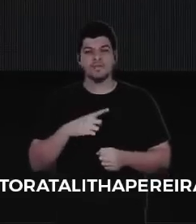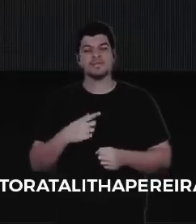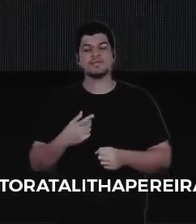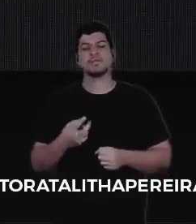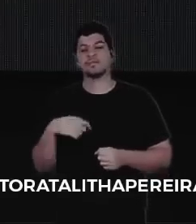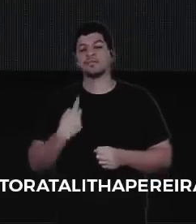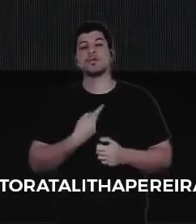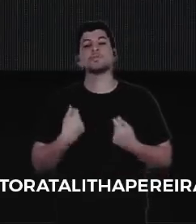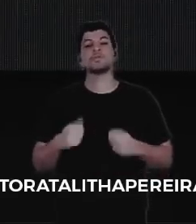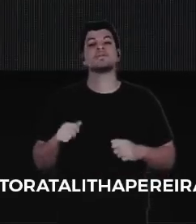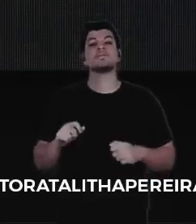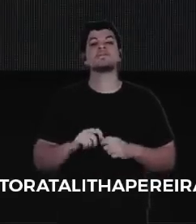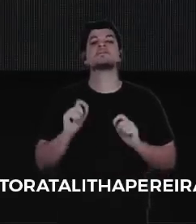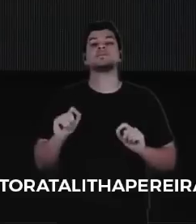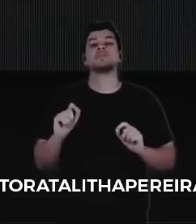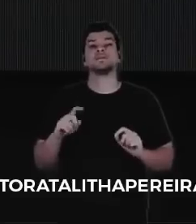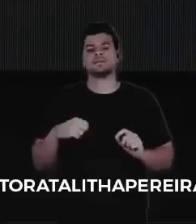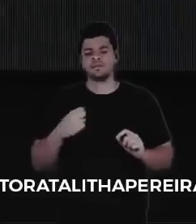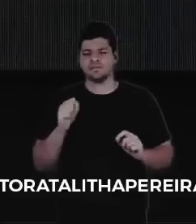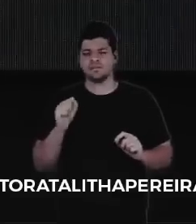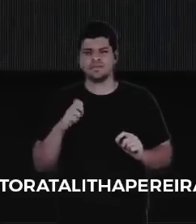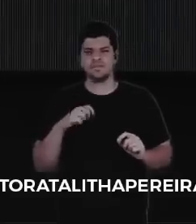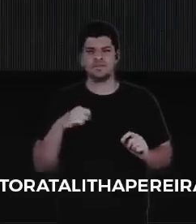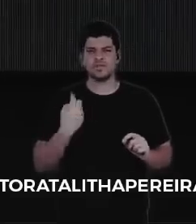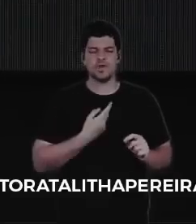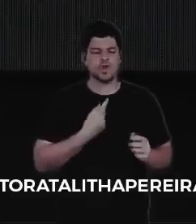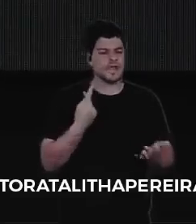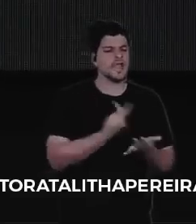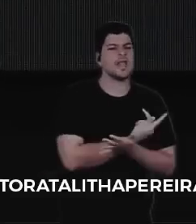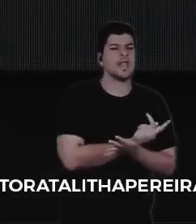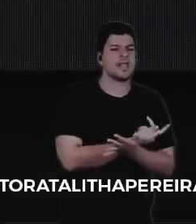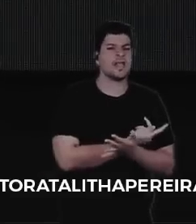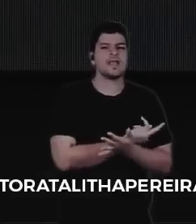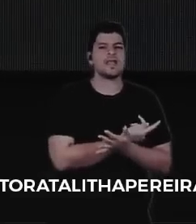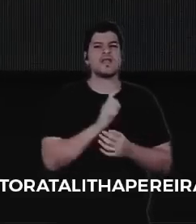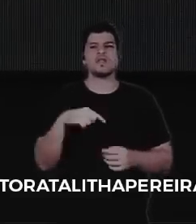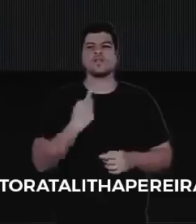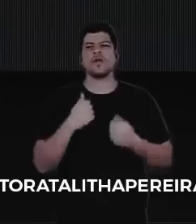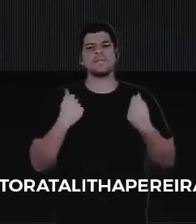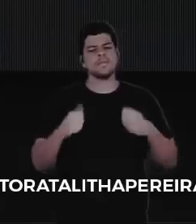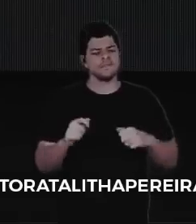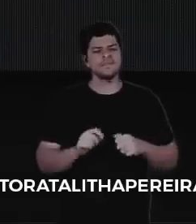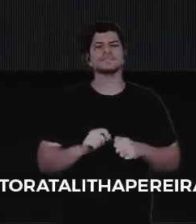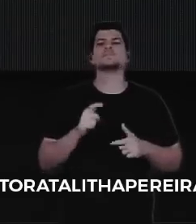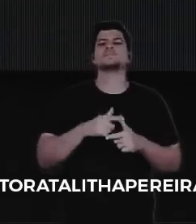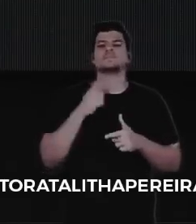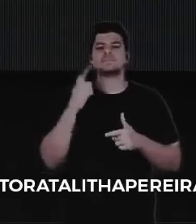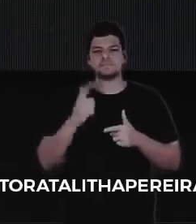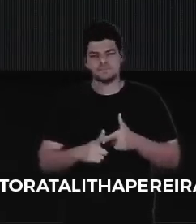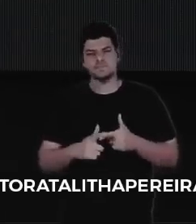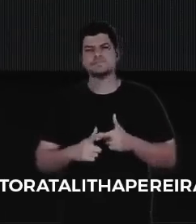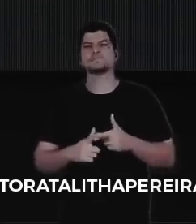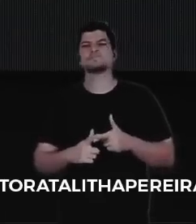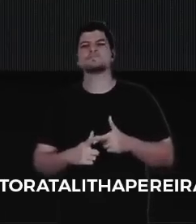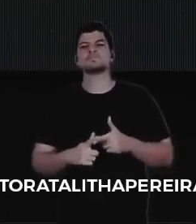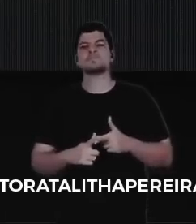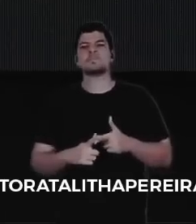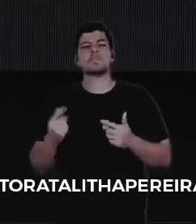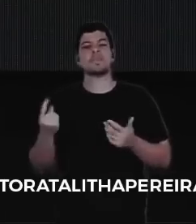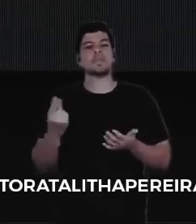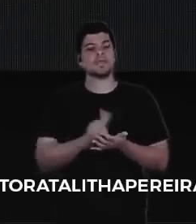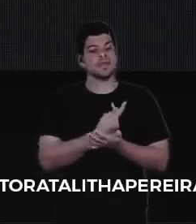tem que fazer quando a gente erra? A gente tem que tentar de novo. para não errar.